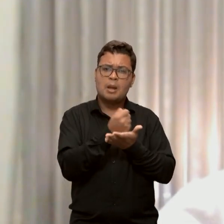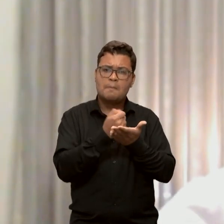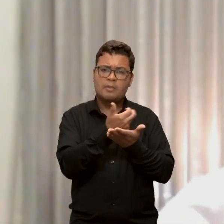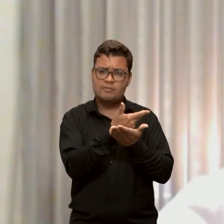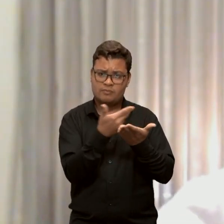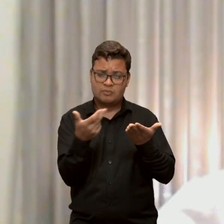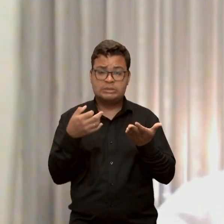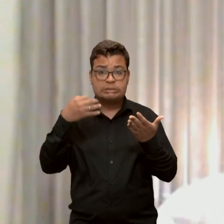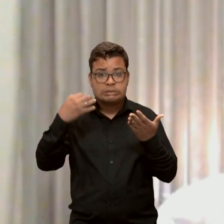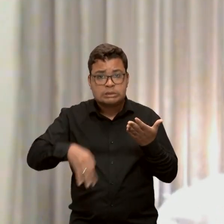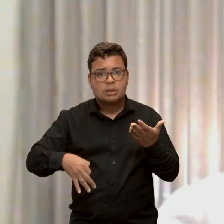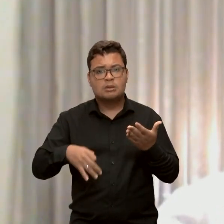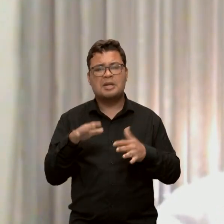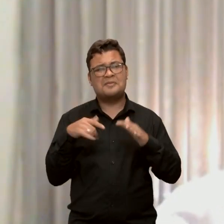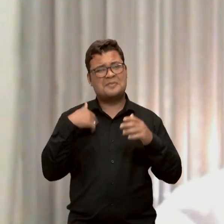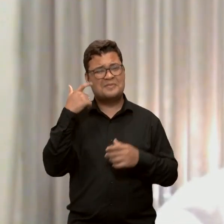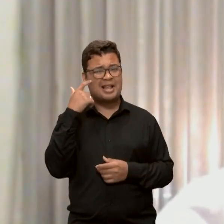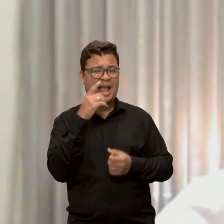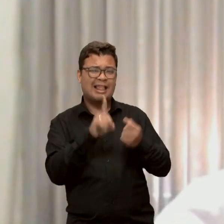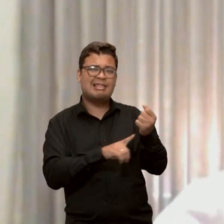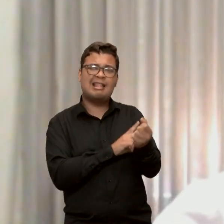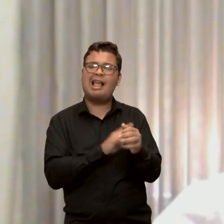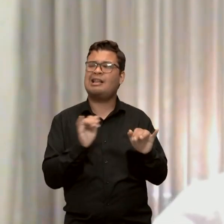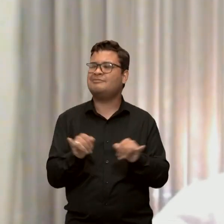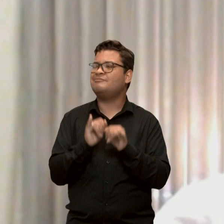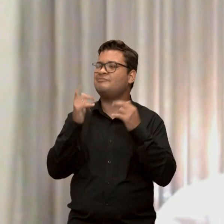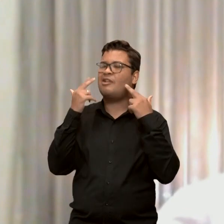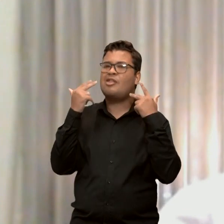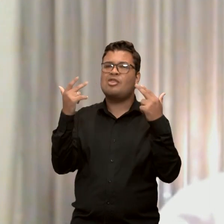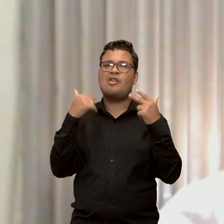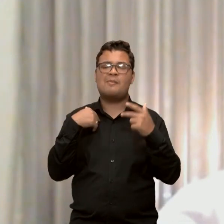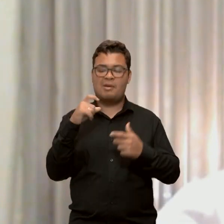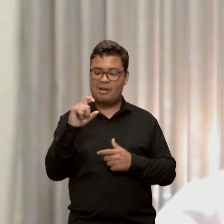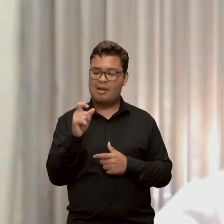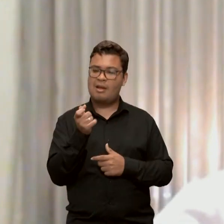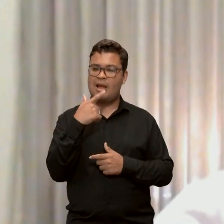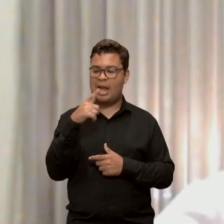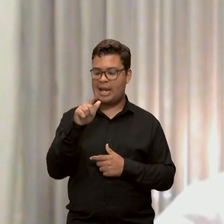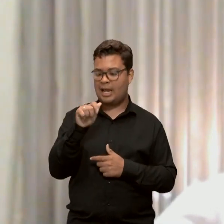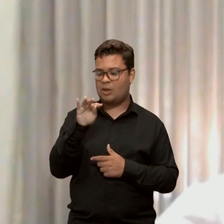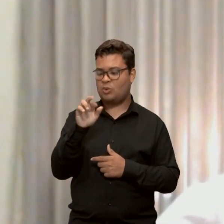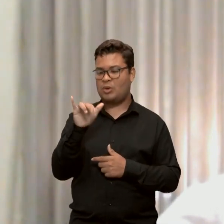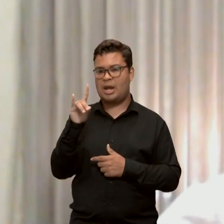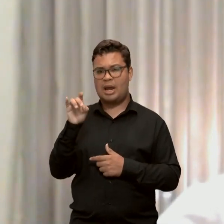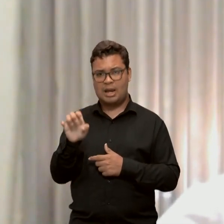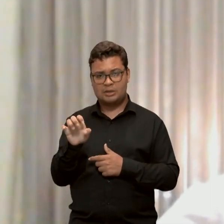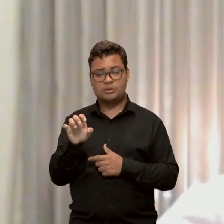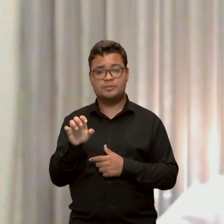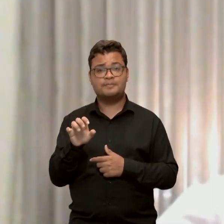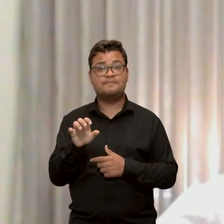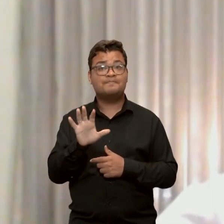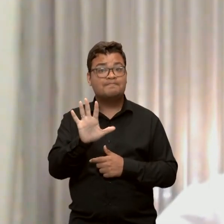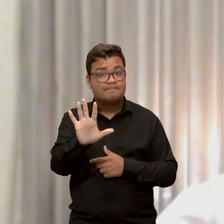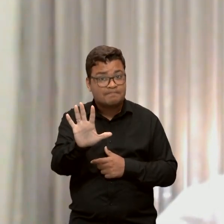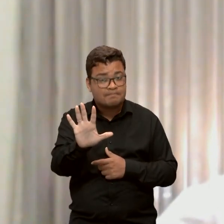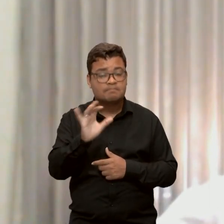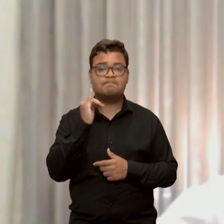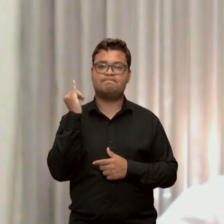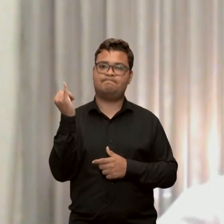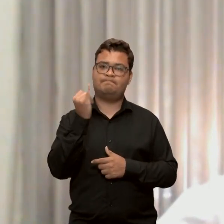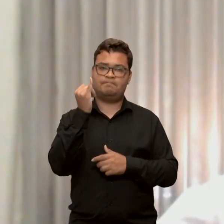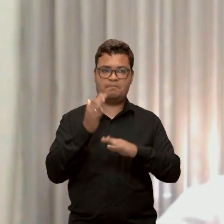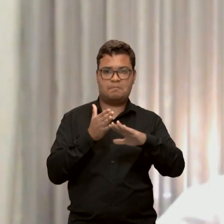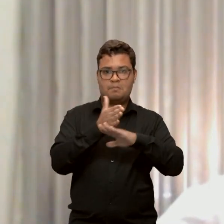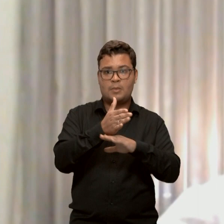mortalidade, letalidade, ou seja, menos risco de internar, menos risco de morrer, porque precisa de hidratação precoce, medicações